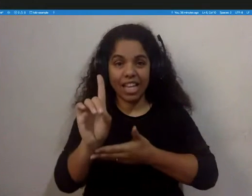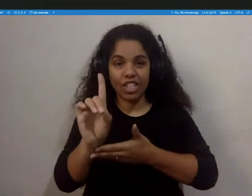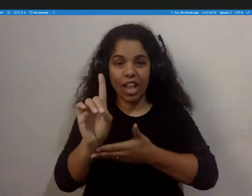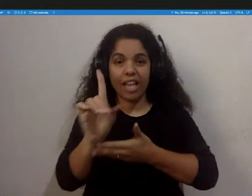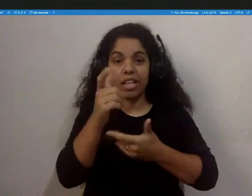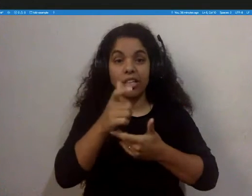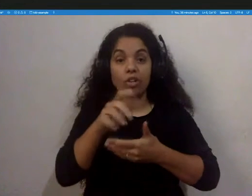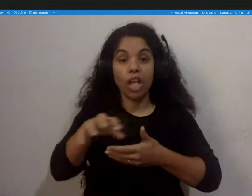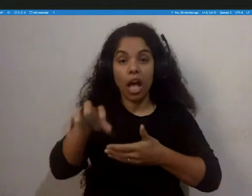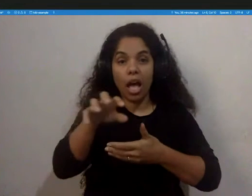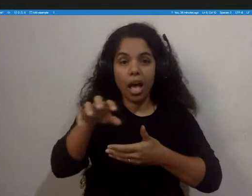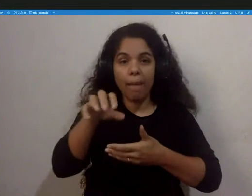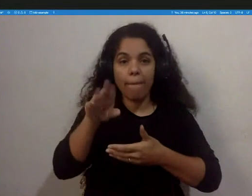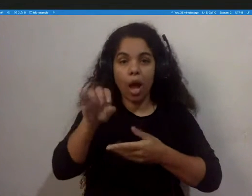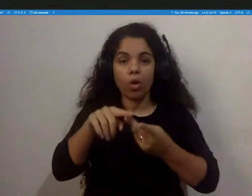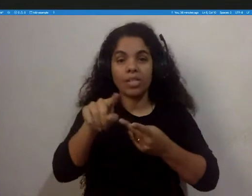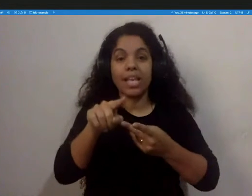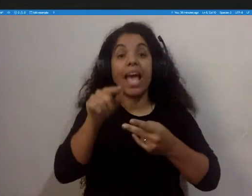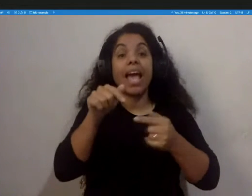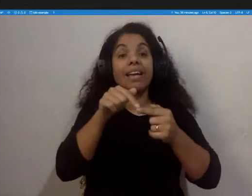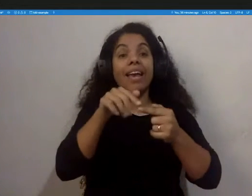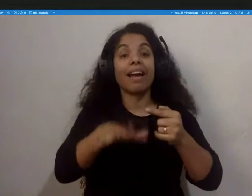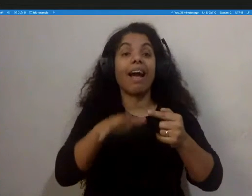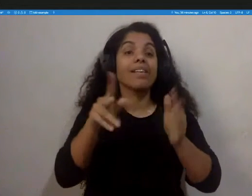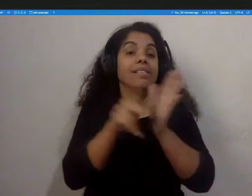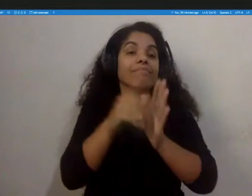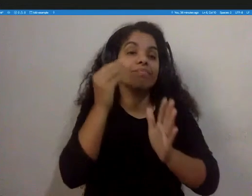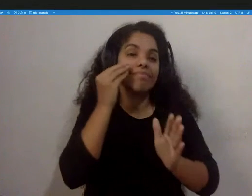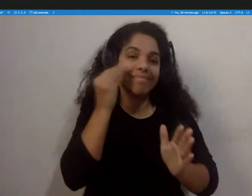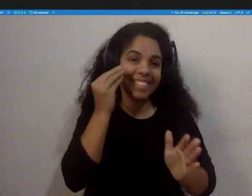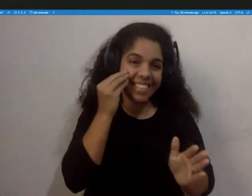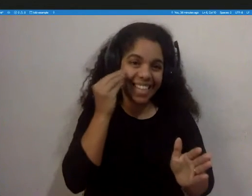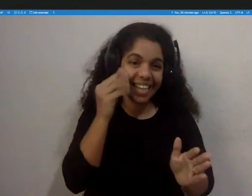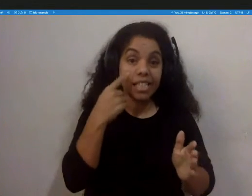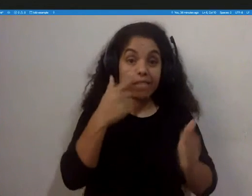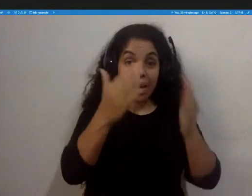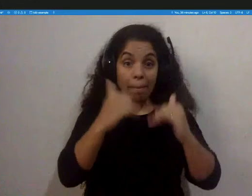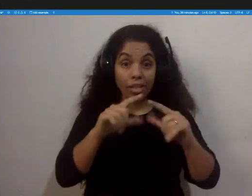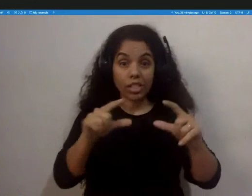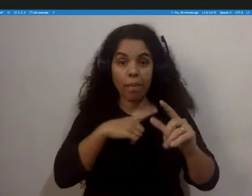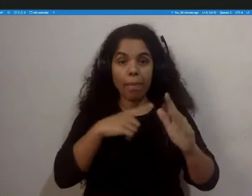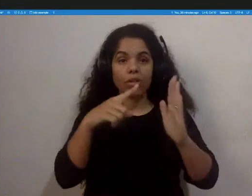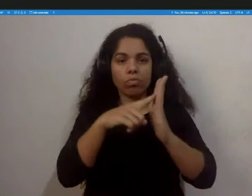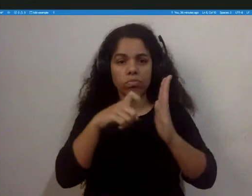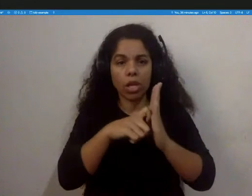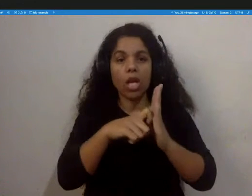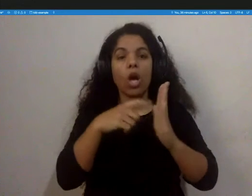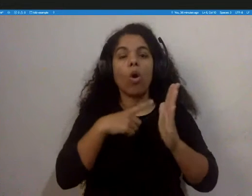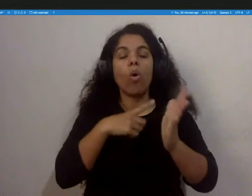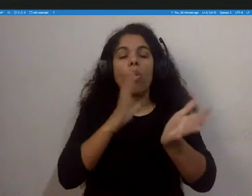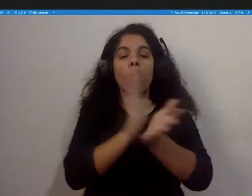está agora, é a minha classe de teste. Se vocês forem ver, na parte de baixo, eu estou rodando um programa que chama